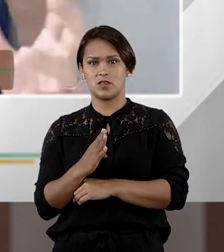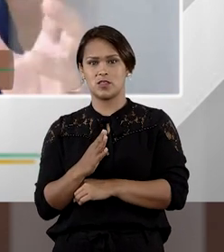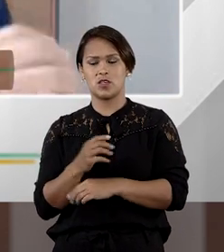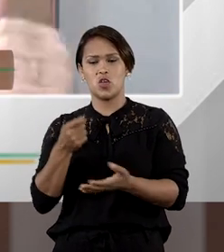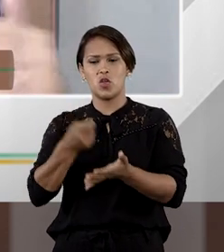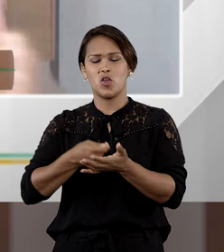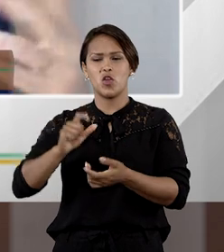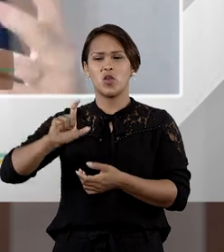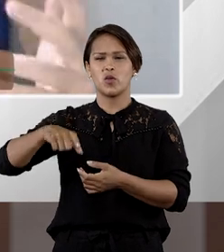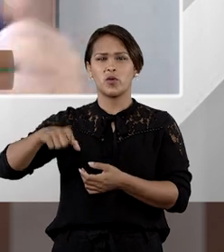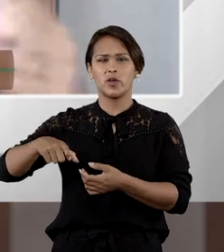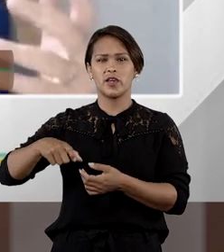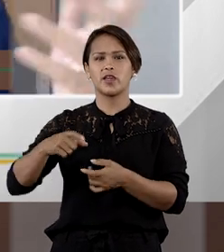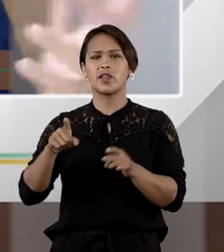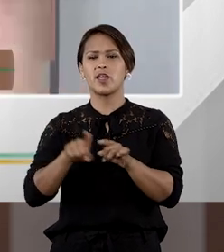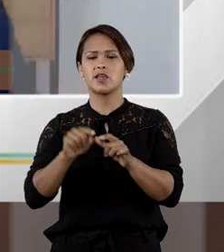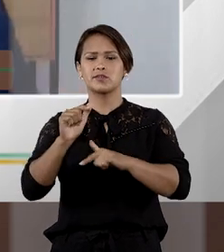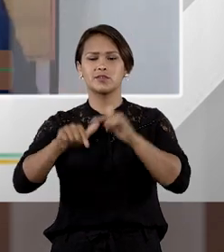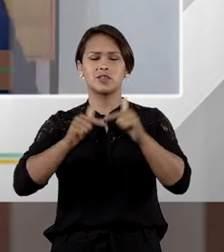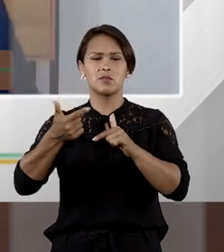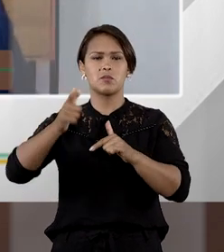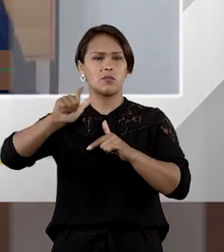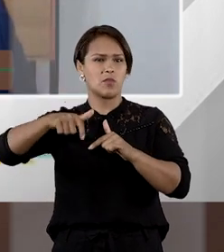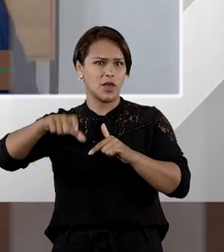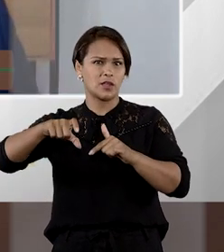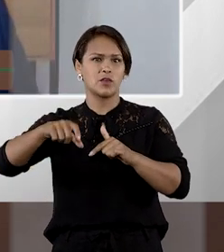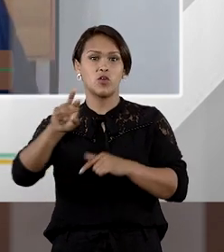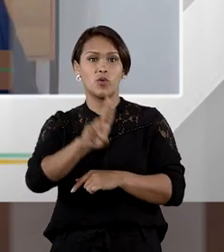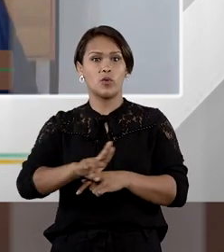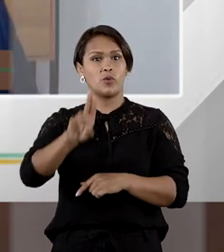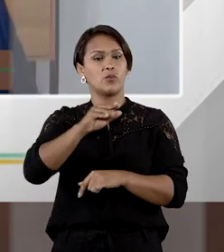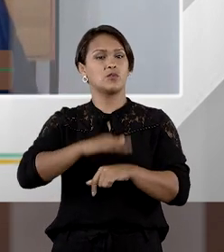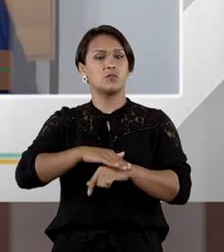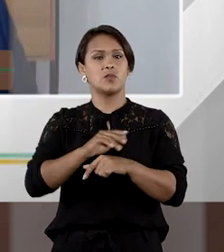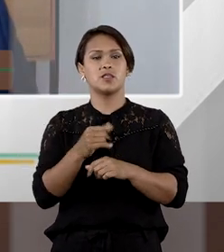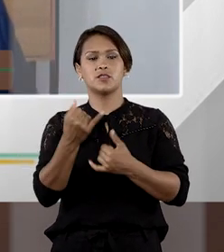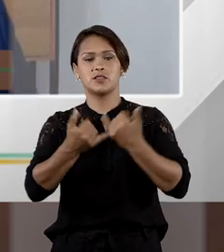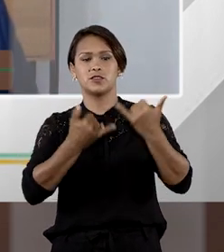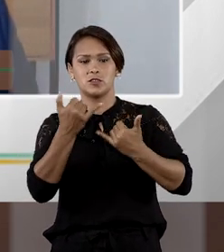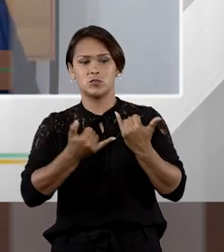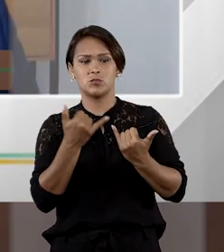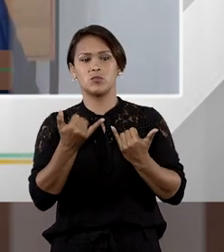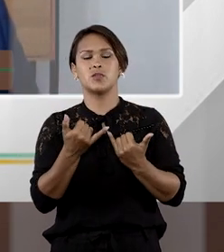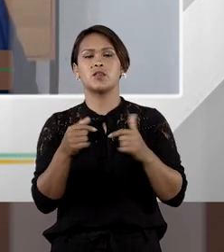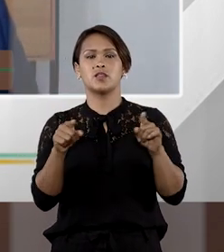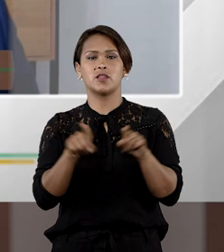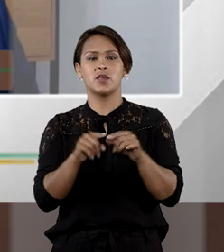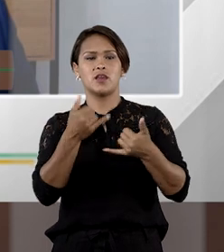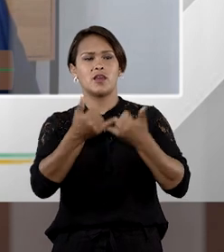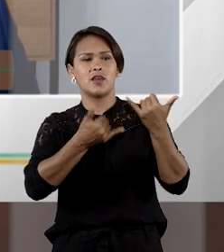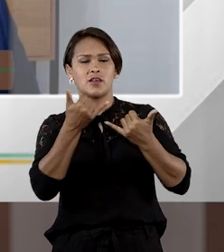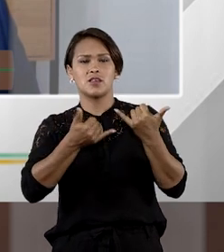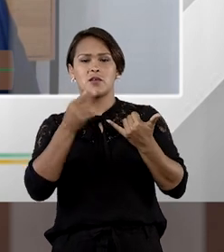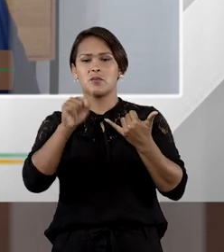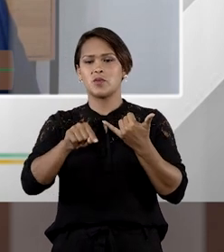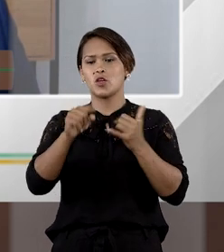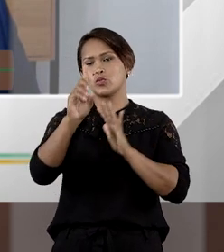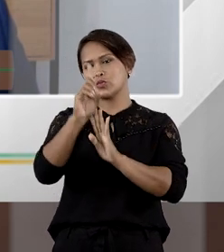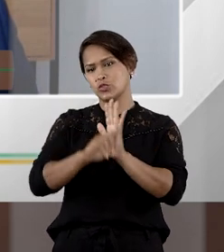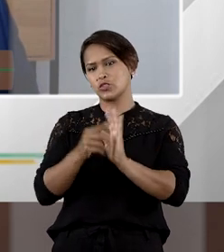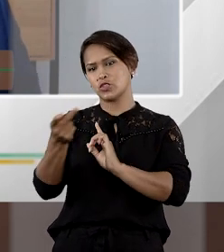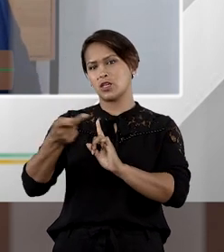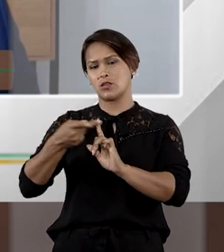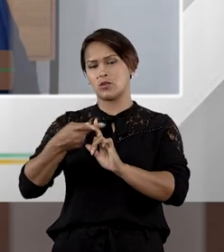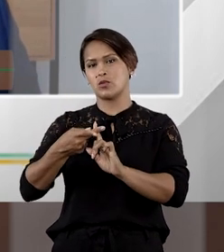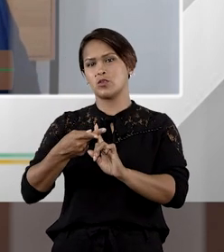muito com crédito, trabalham muito com crédito, né? A gente brinca, acho que a professora Cláudia Lima Marques que diz isso em Direito do